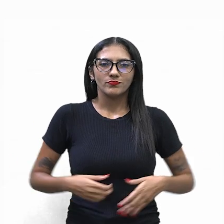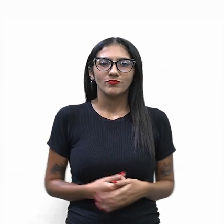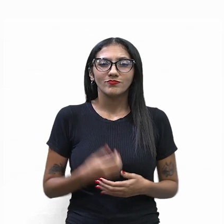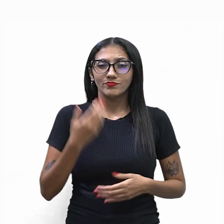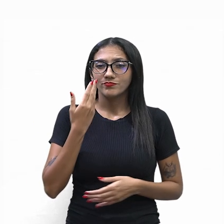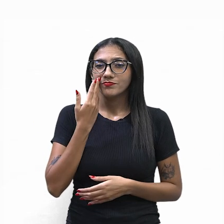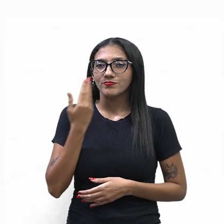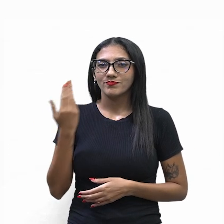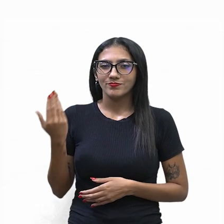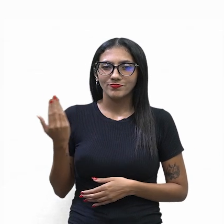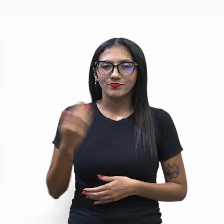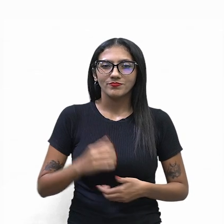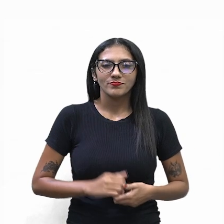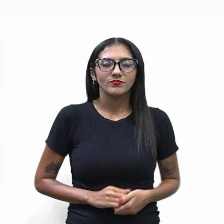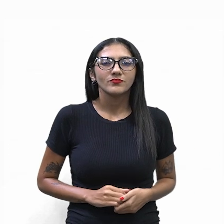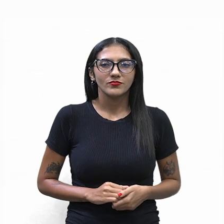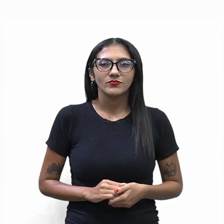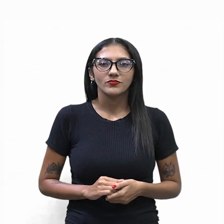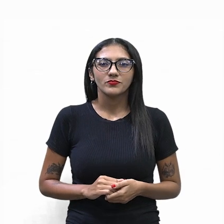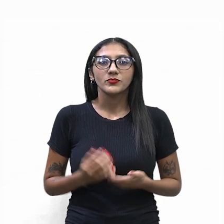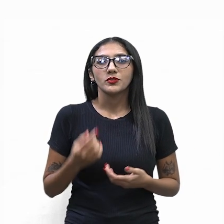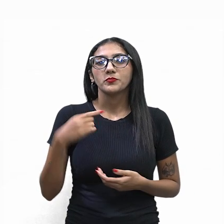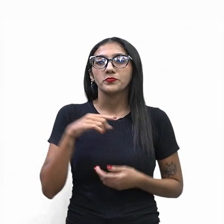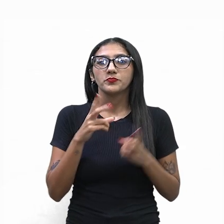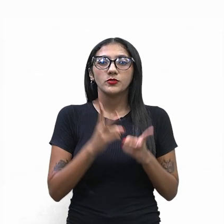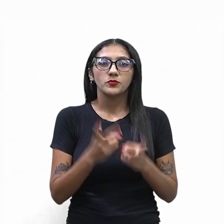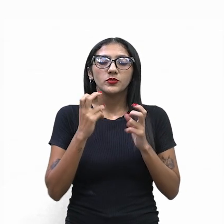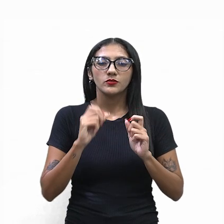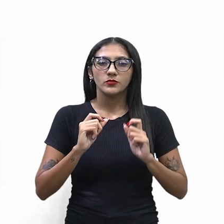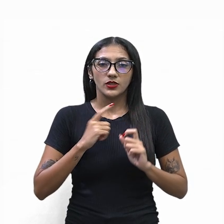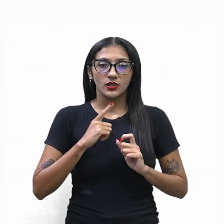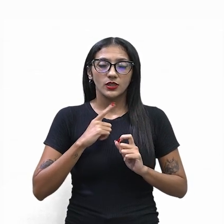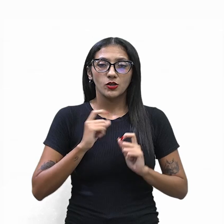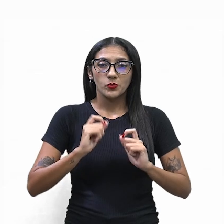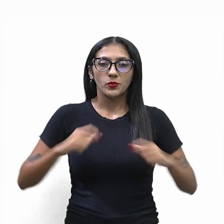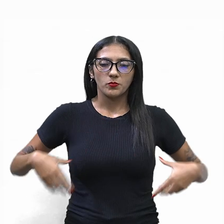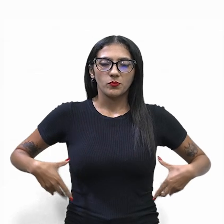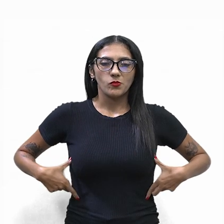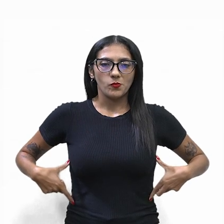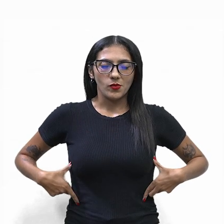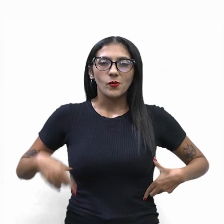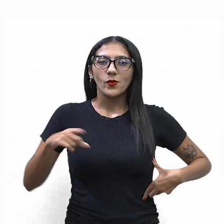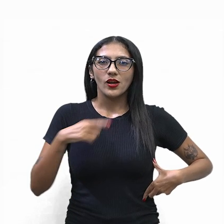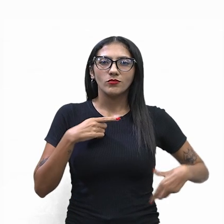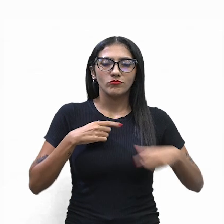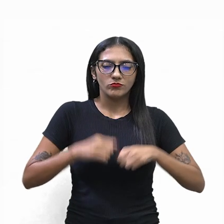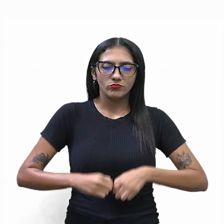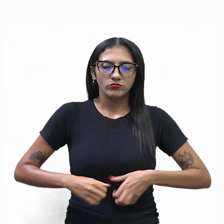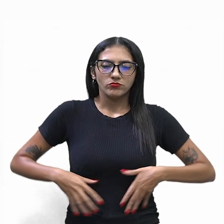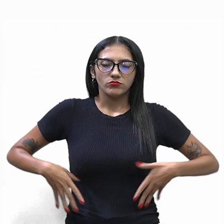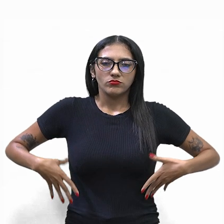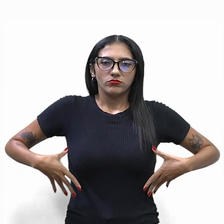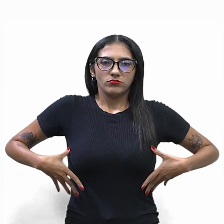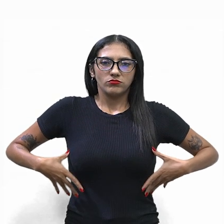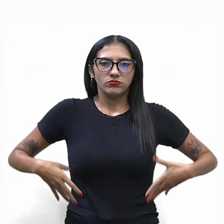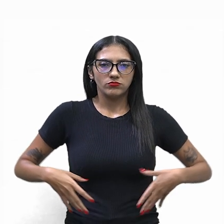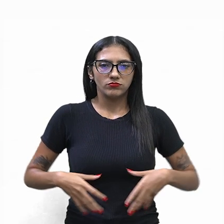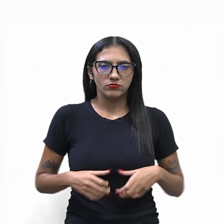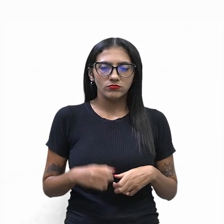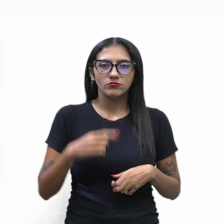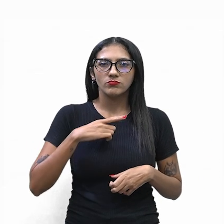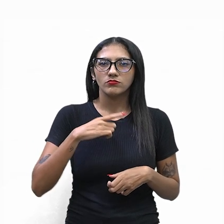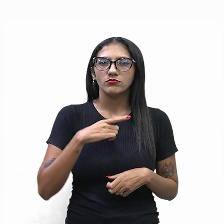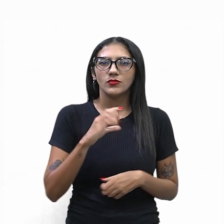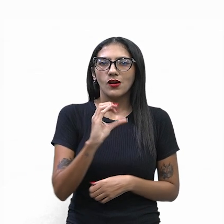esqueminha que nós temos, né? Você observa aí que nós temos os pulmões, são eles que recebem o ar, né, que está rico em